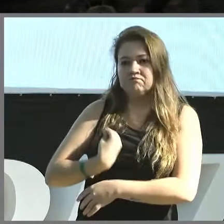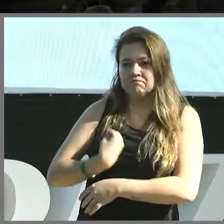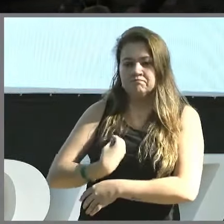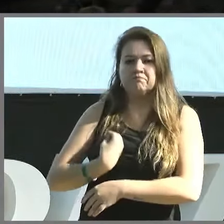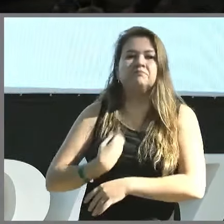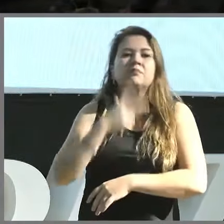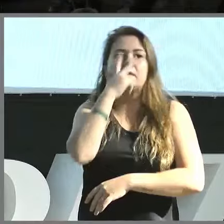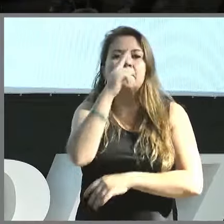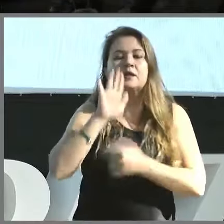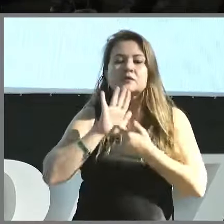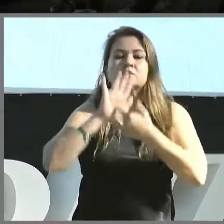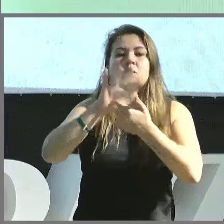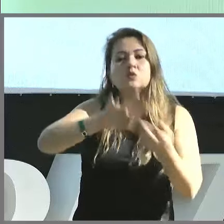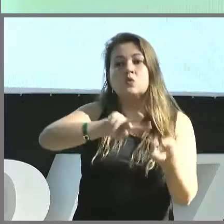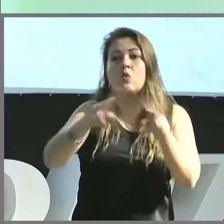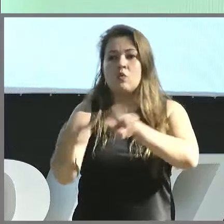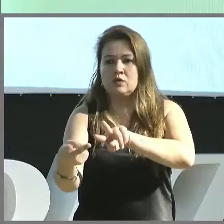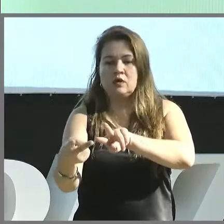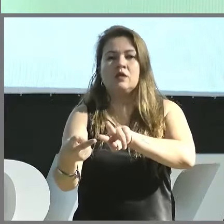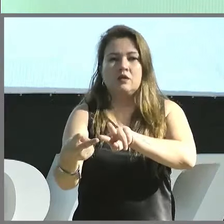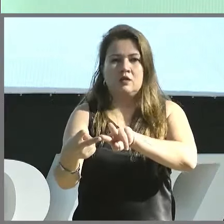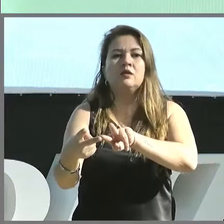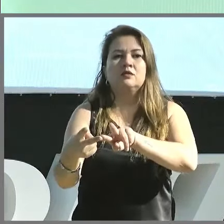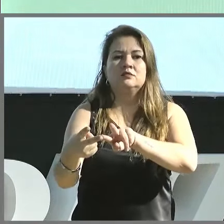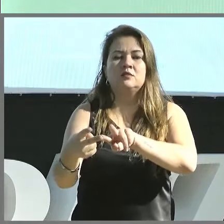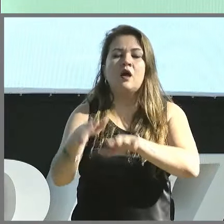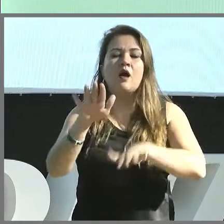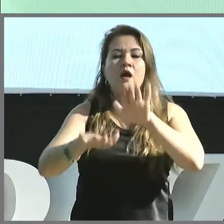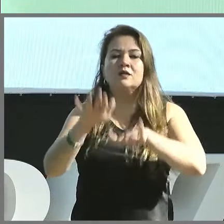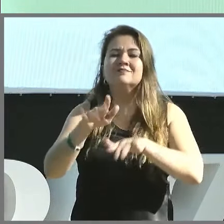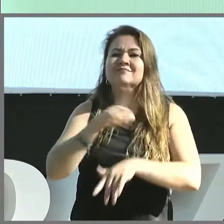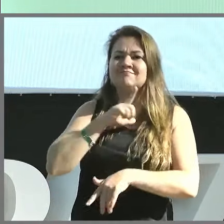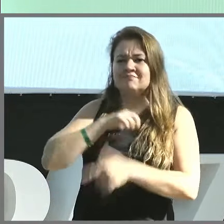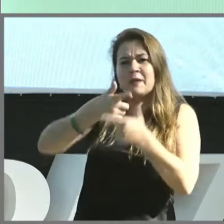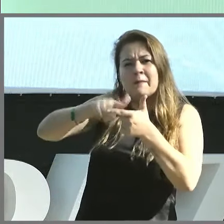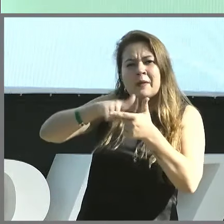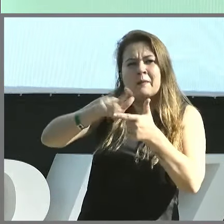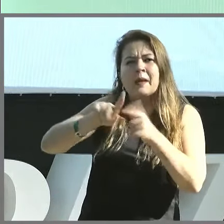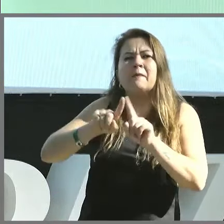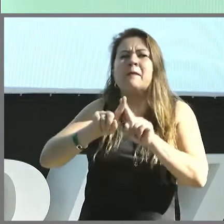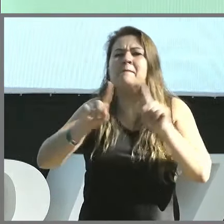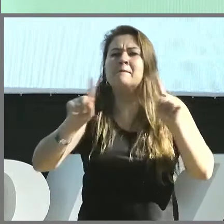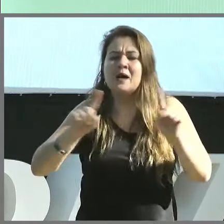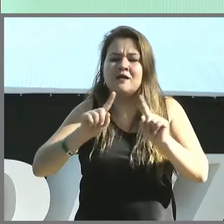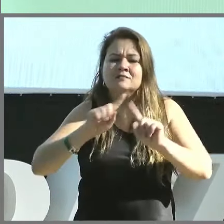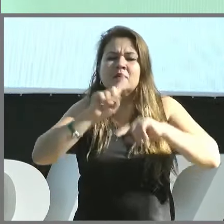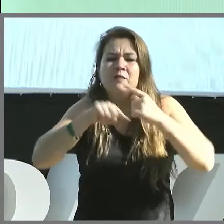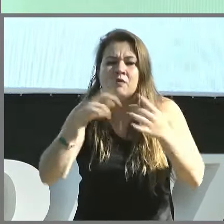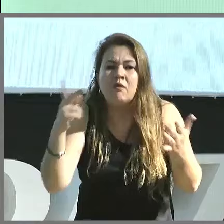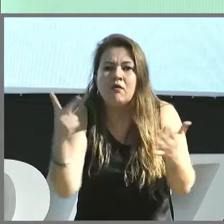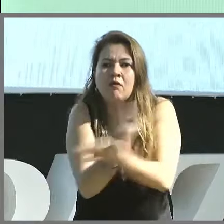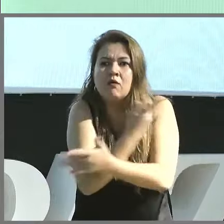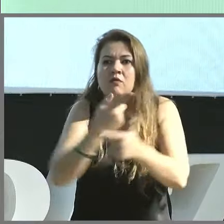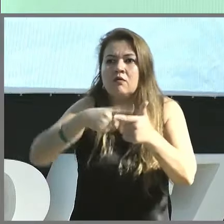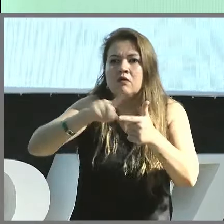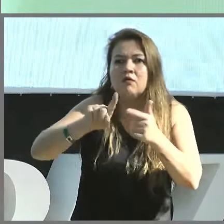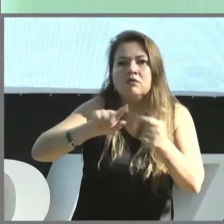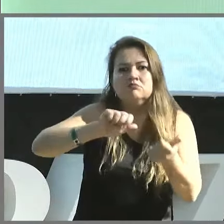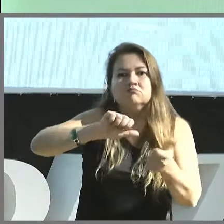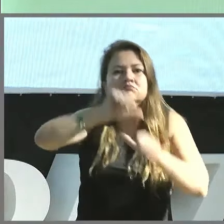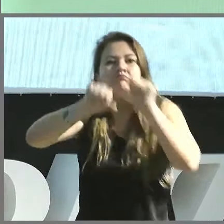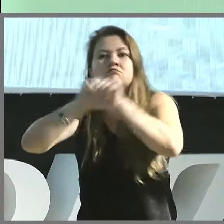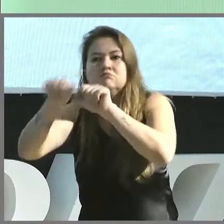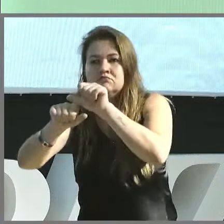ao contrário. Mas do caos surge o cosmos, da desorganização surge